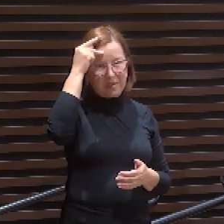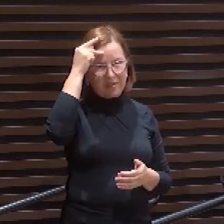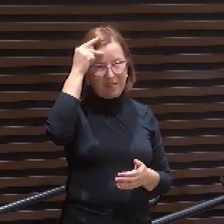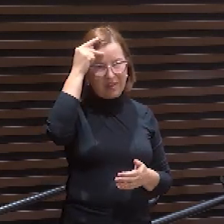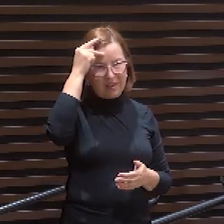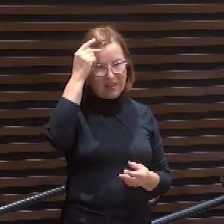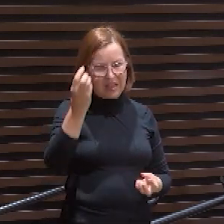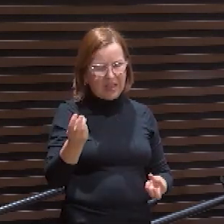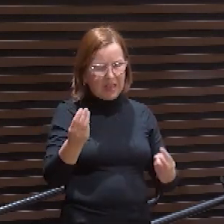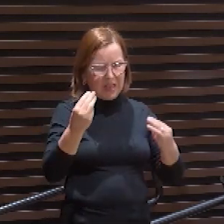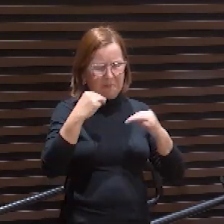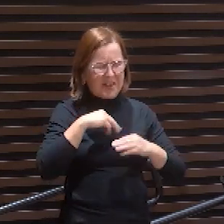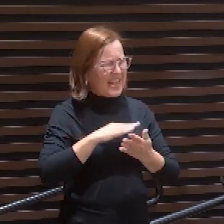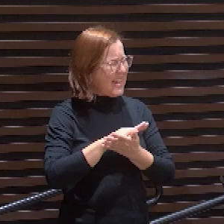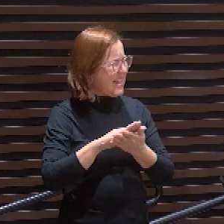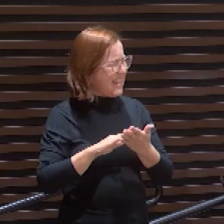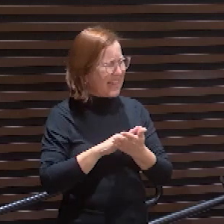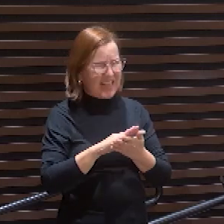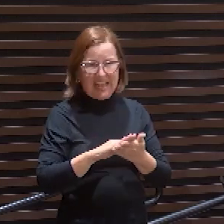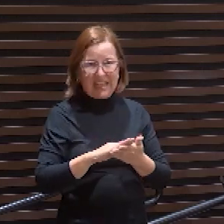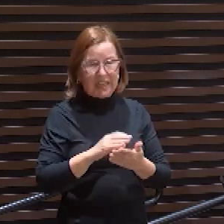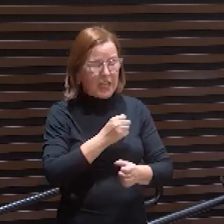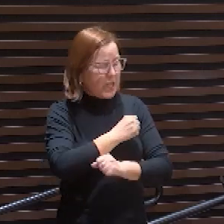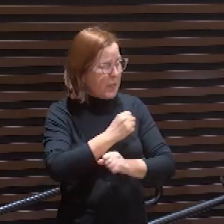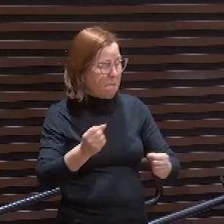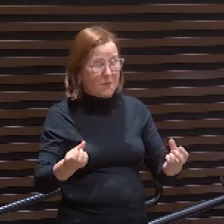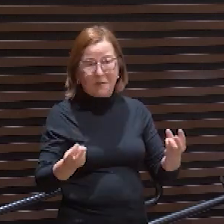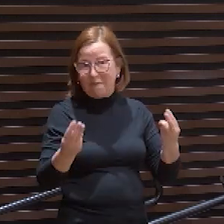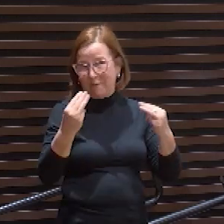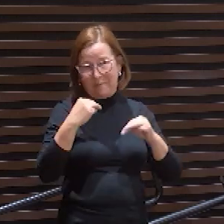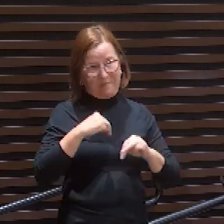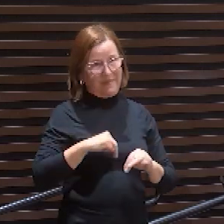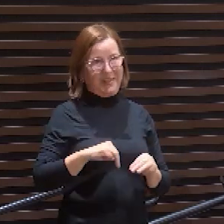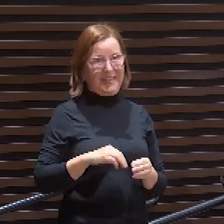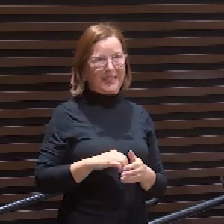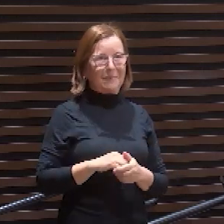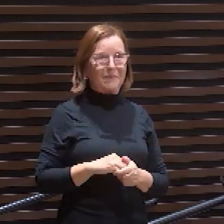merece, nem tem condições de merecer.